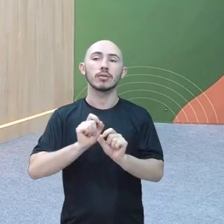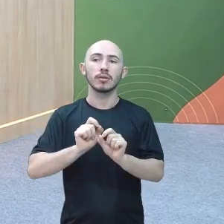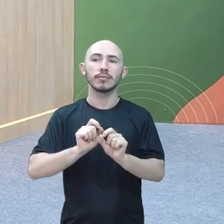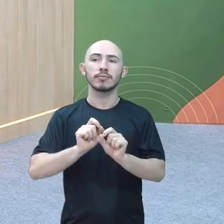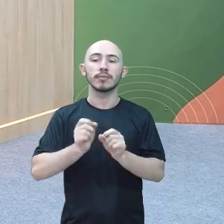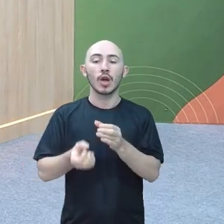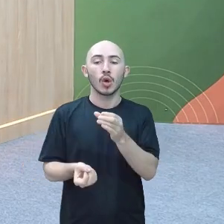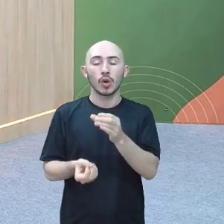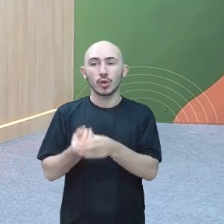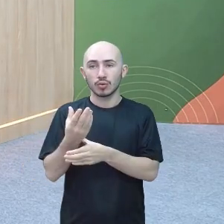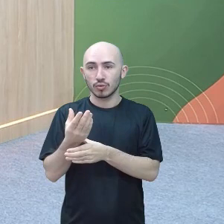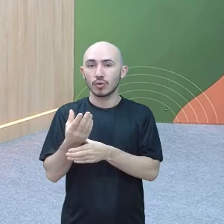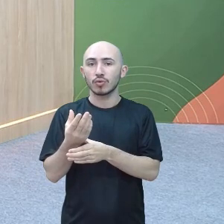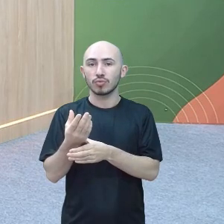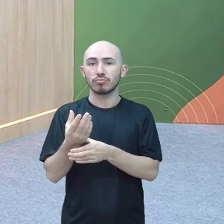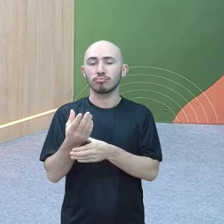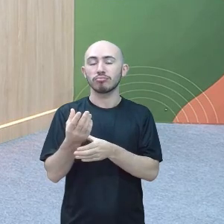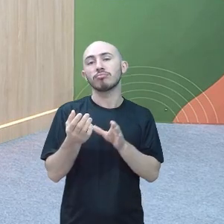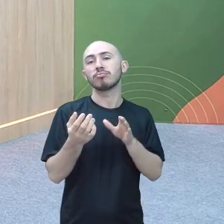o surgimento dessas